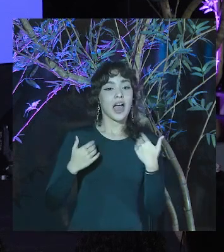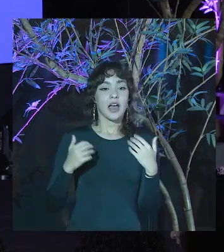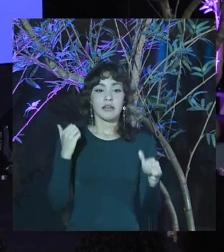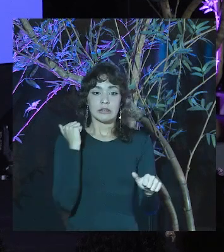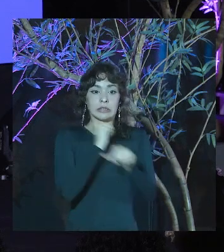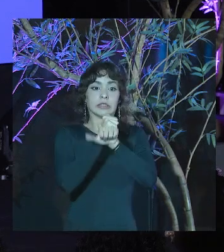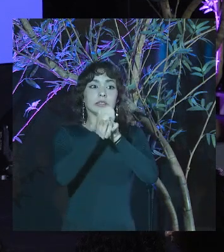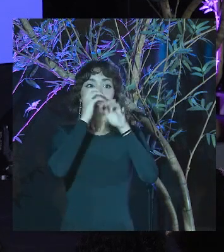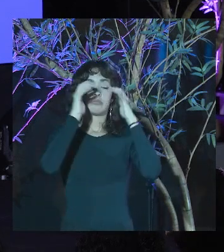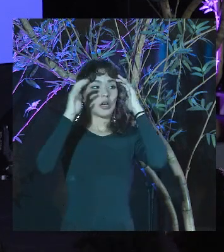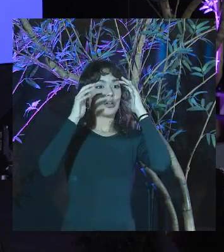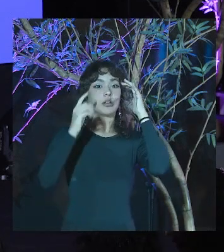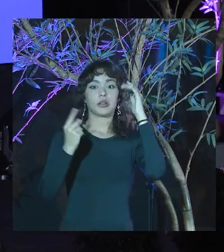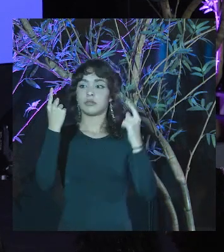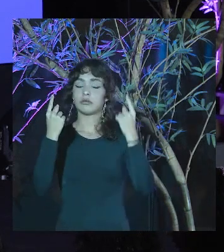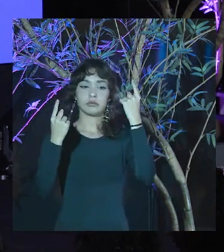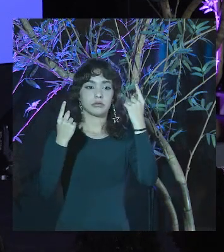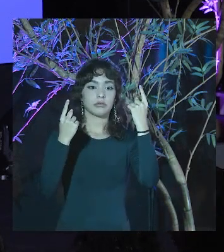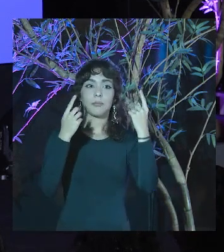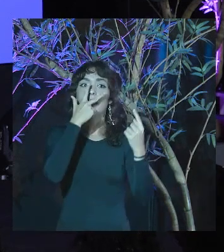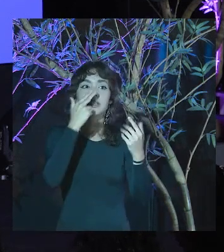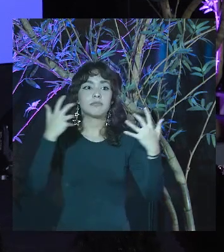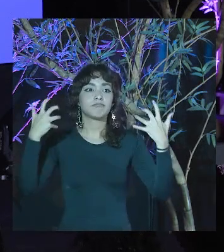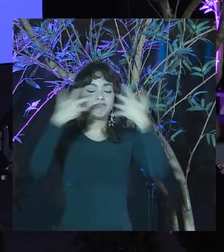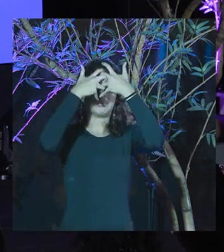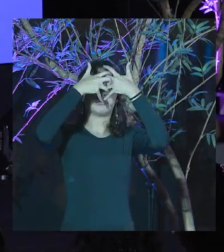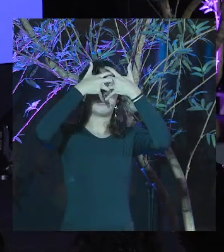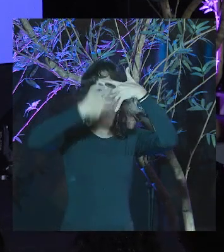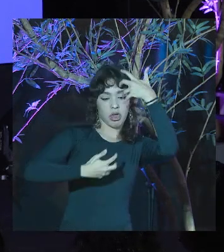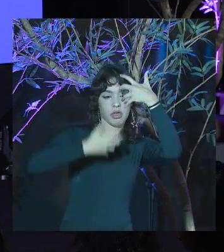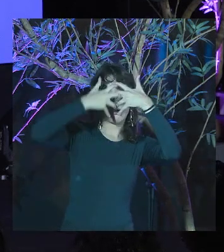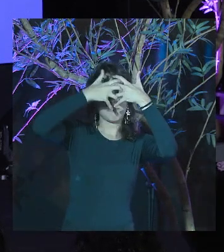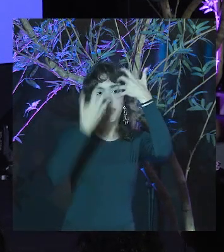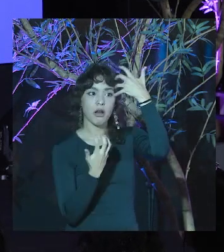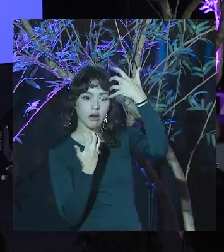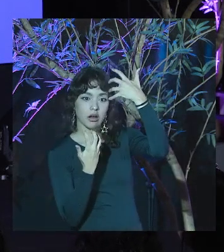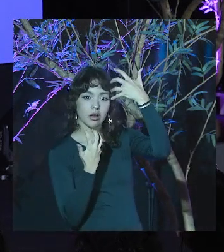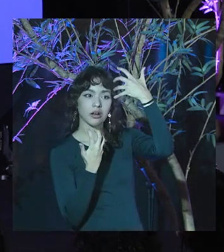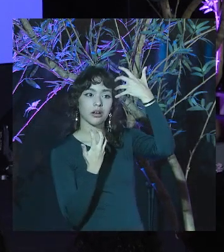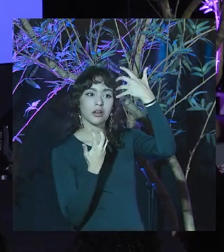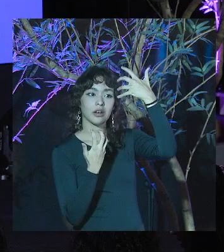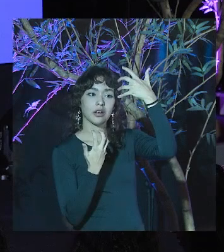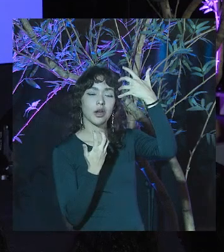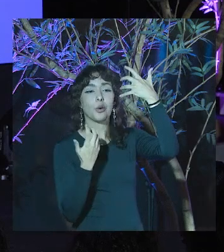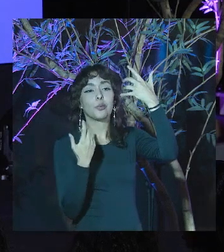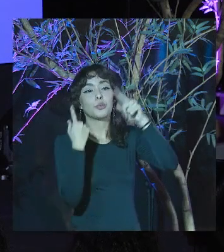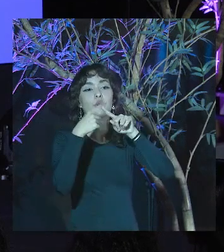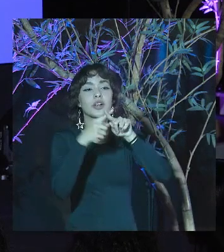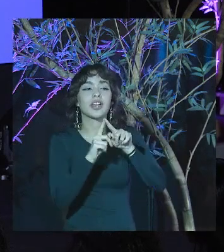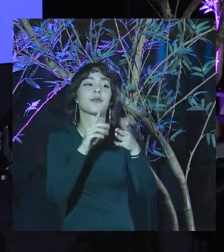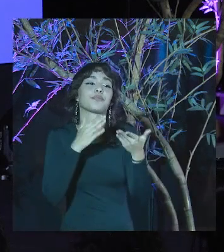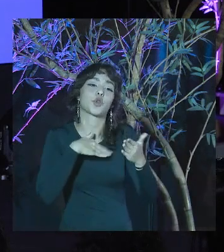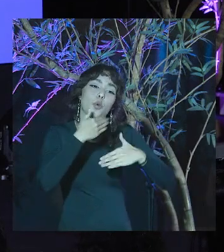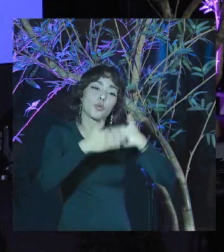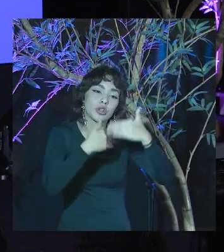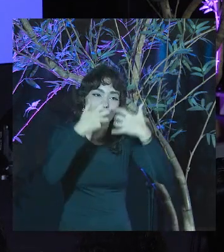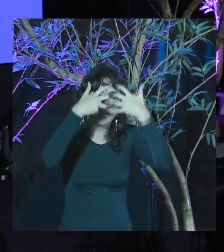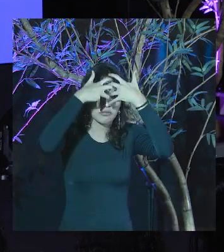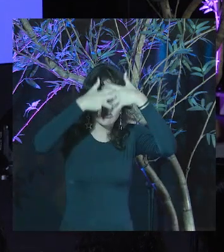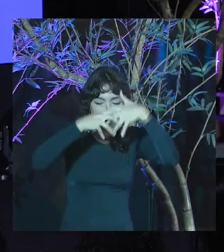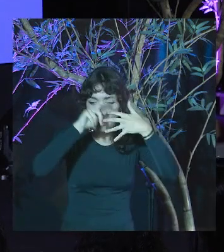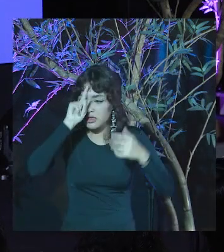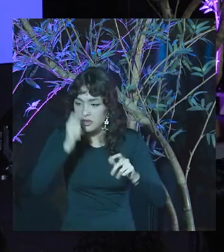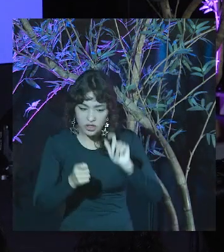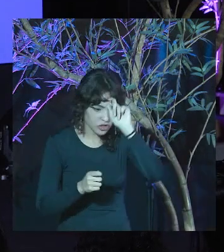quando a gente trava. Sistematicamente, o nosso processo decisório trava, a gente